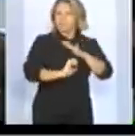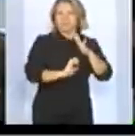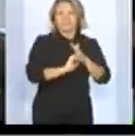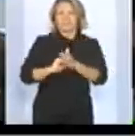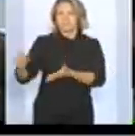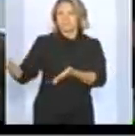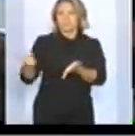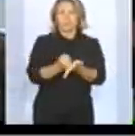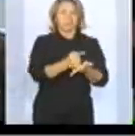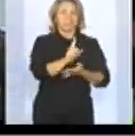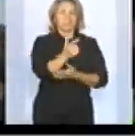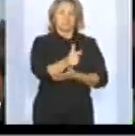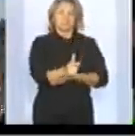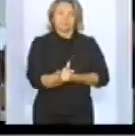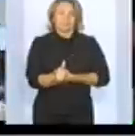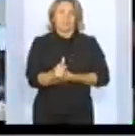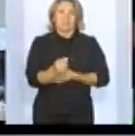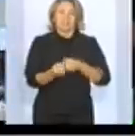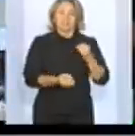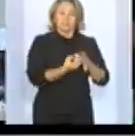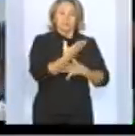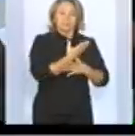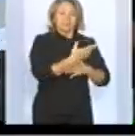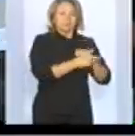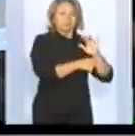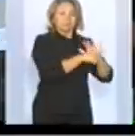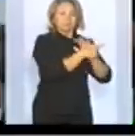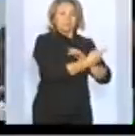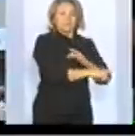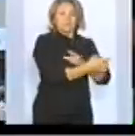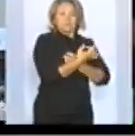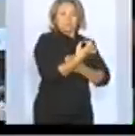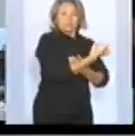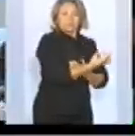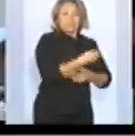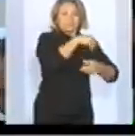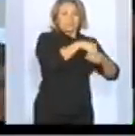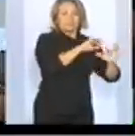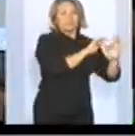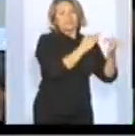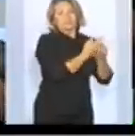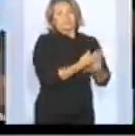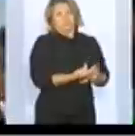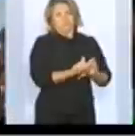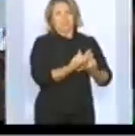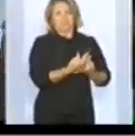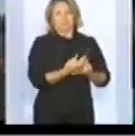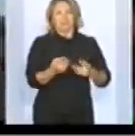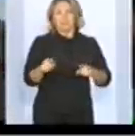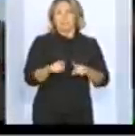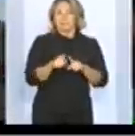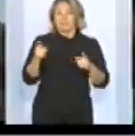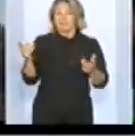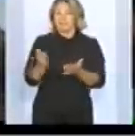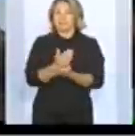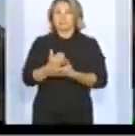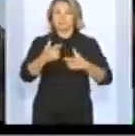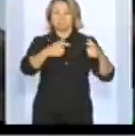contratar. São praticamente produções quase familiares, mas que trazem a cor